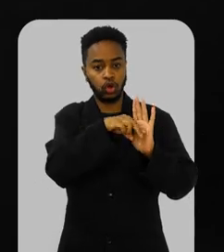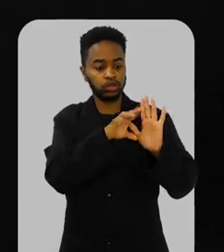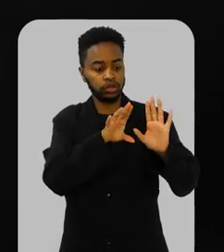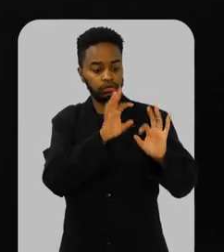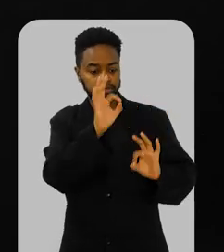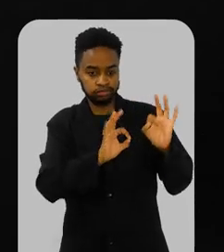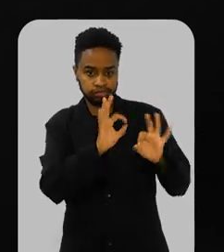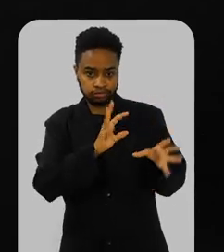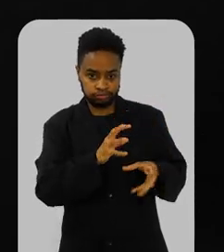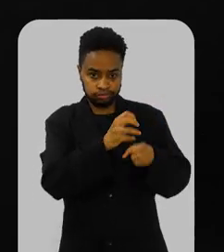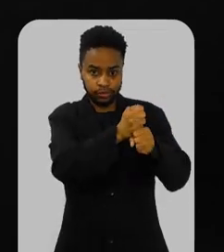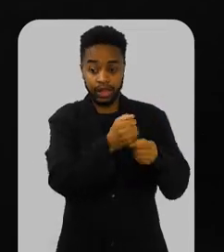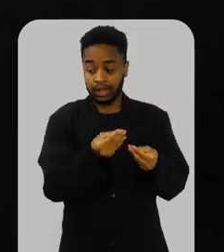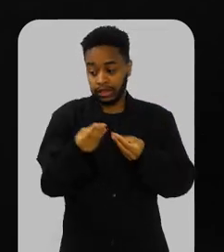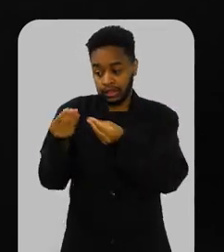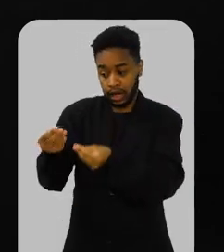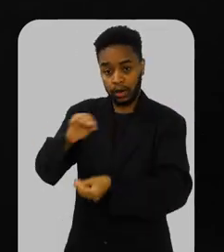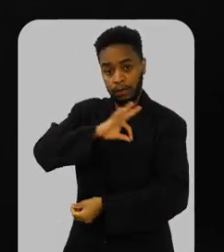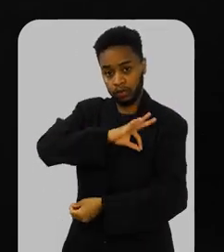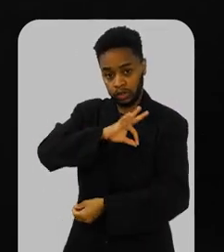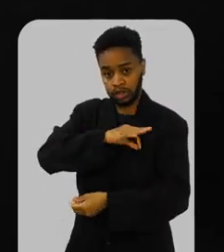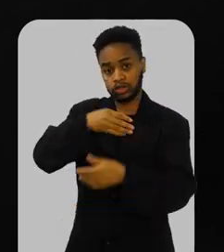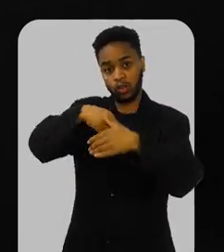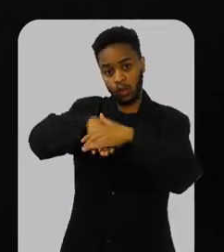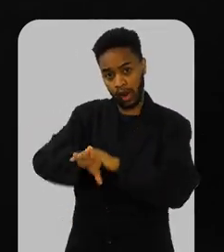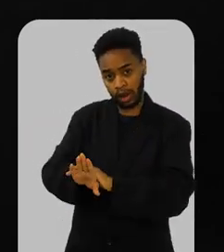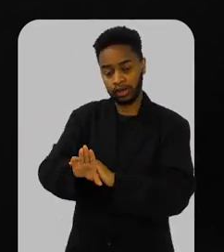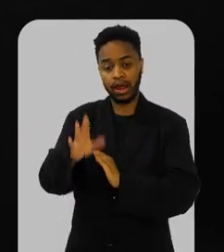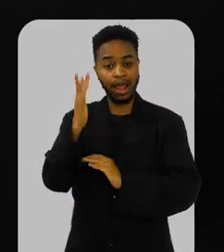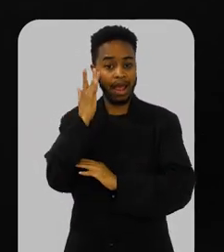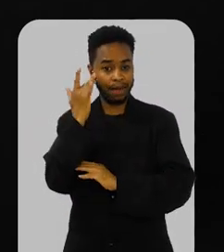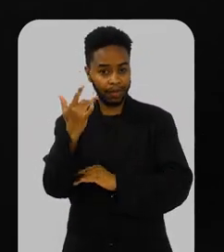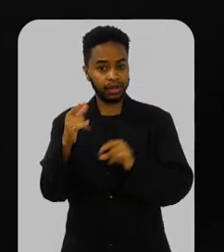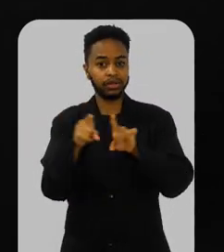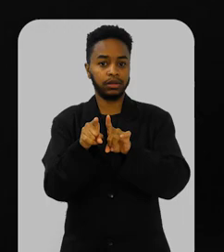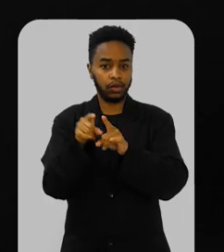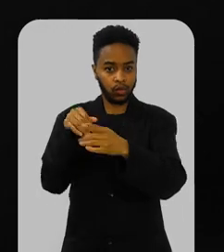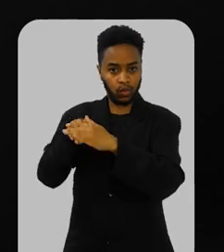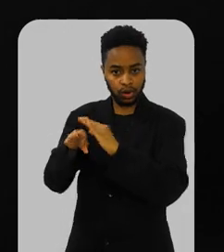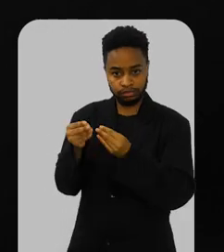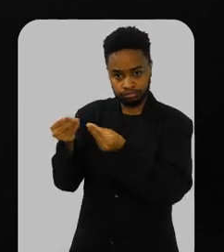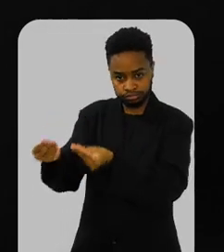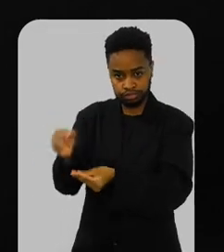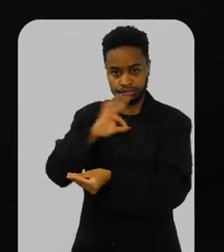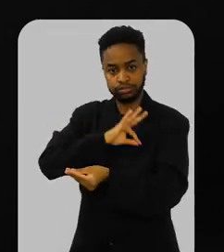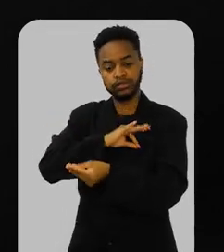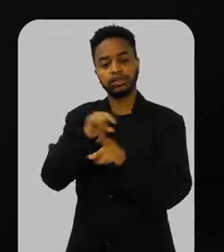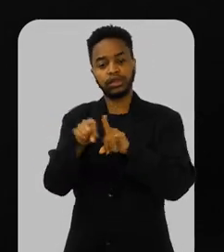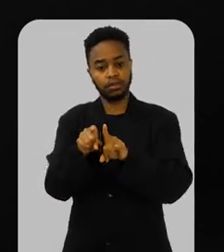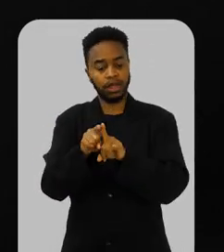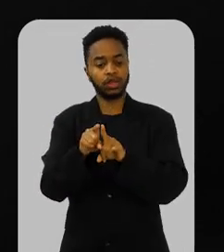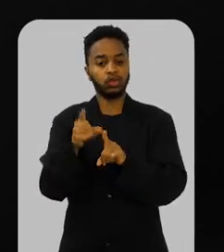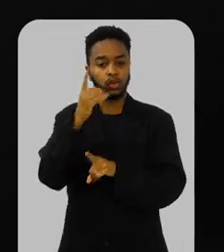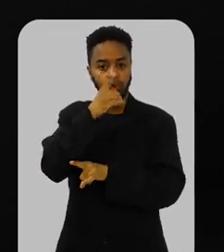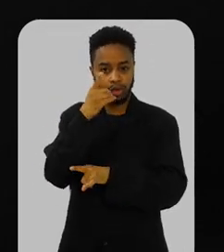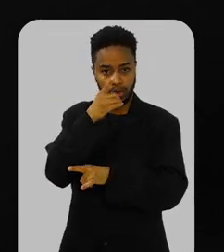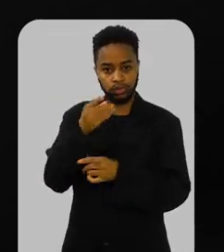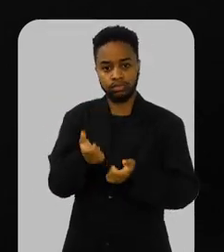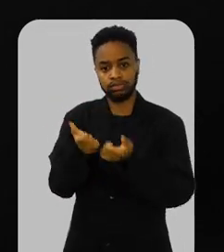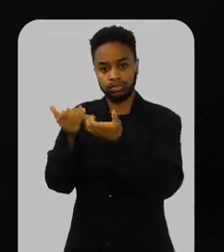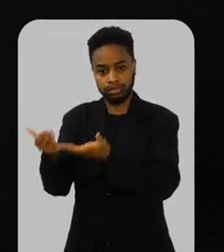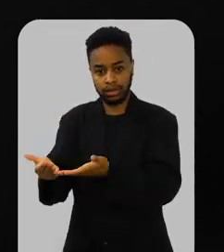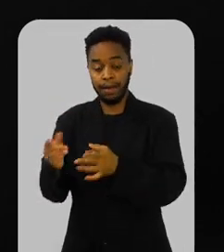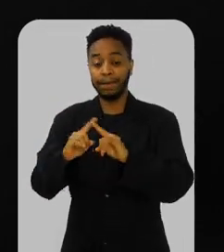as notas para a polícia, já fica guardado no outro dia também e no outro dia também. A diferença